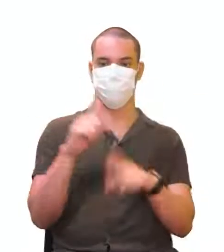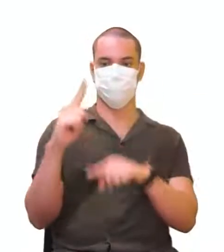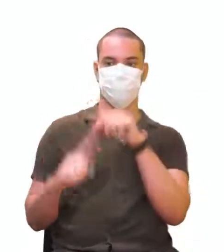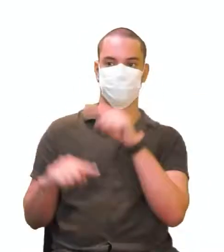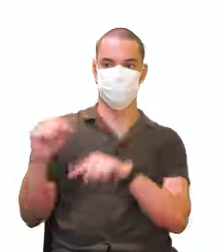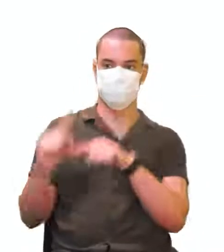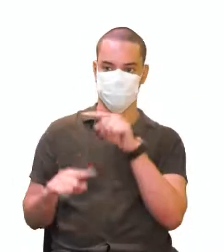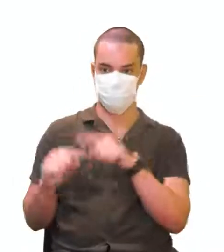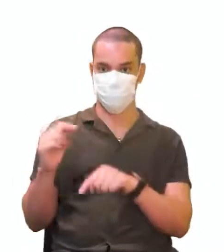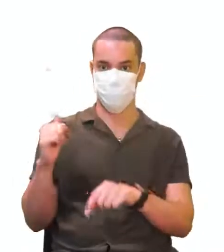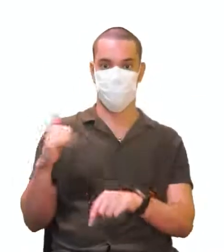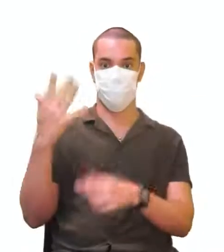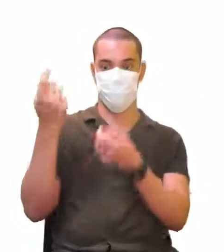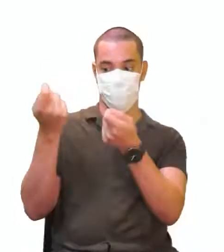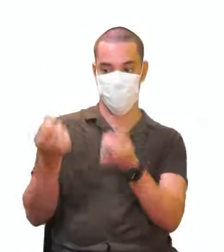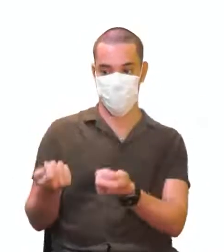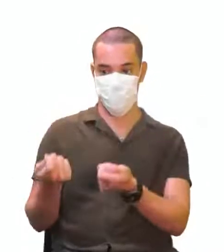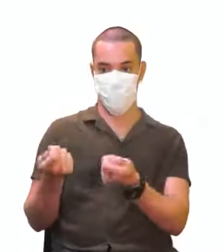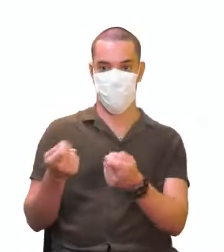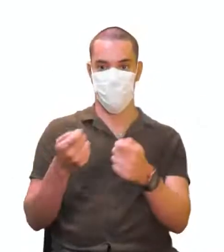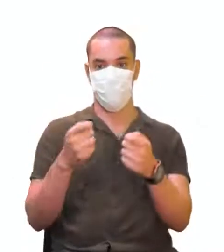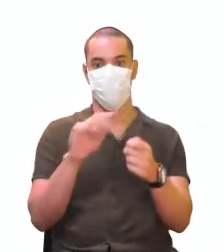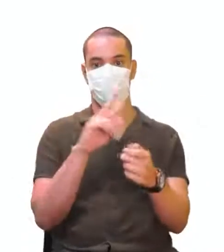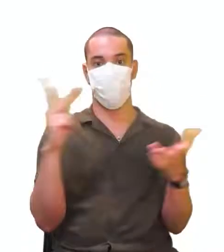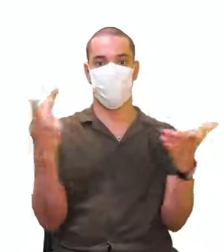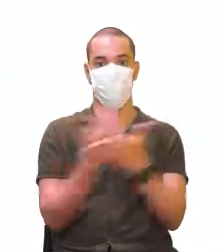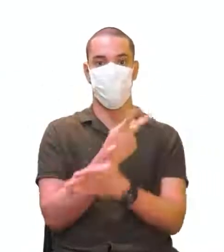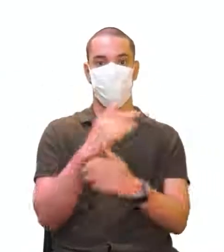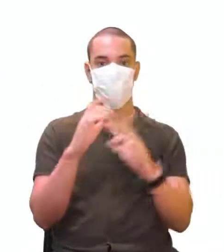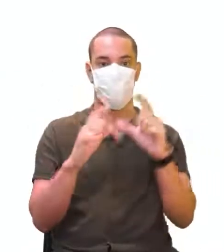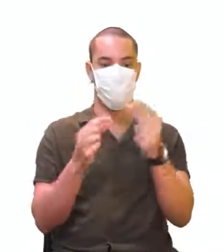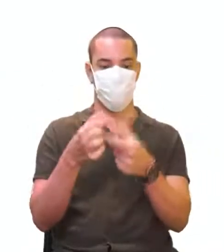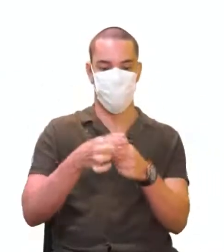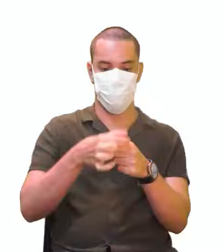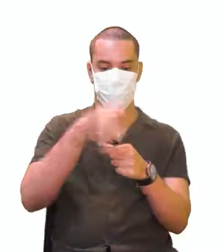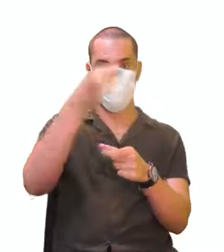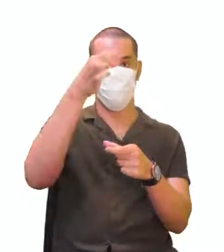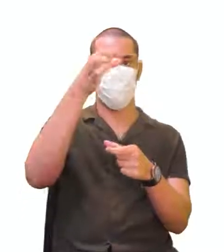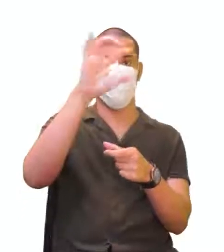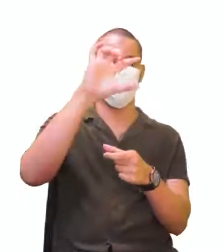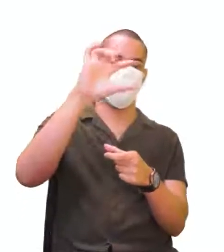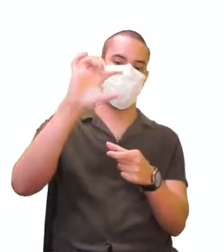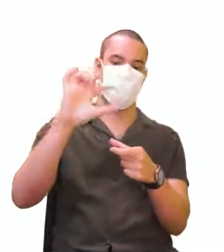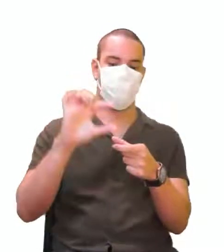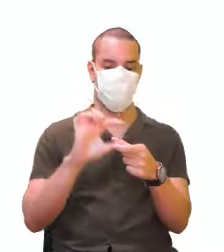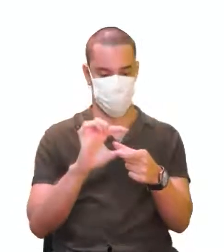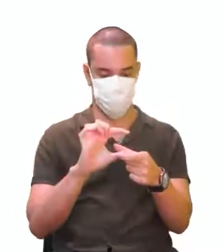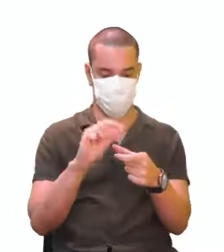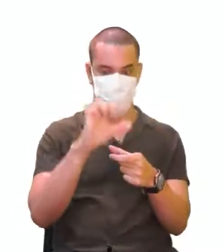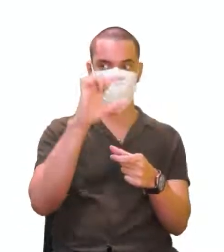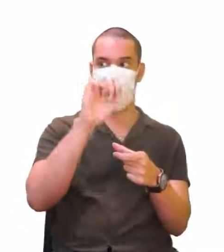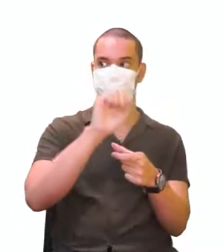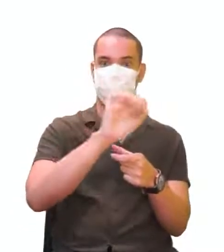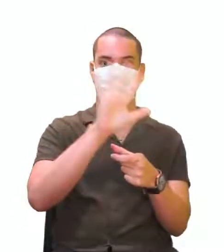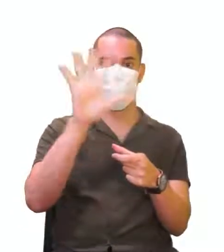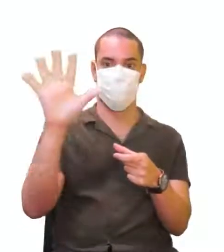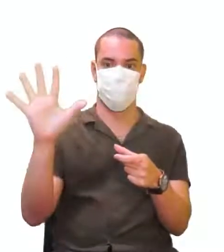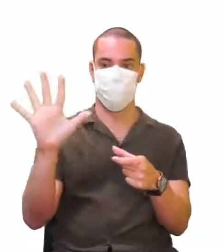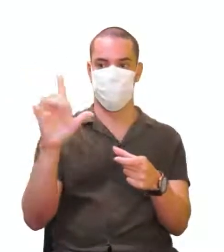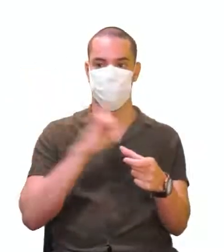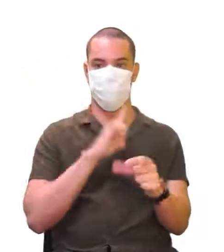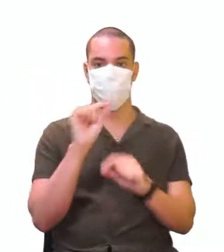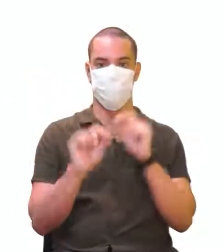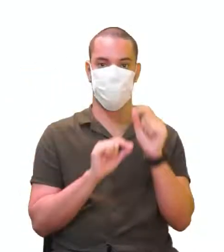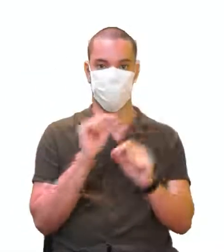elementos figurados, os mais densos, que vão ficar no fundo, né, do tubinho de ensaio, e a parte mais clara, meio amarelada, você